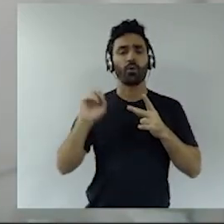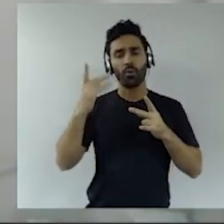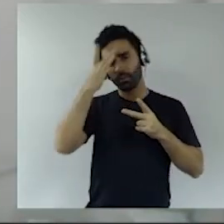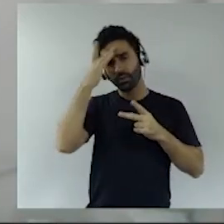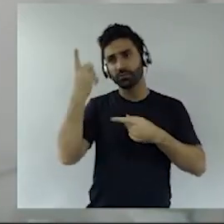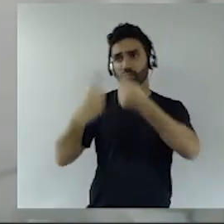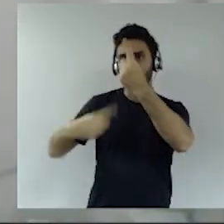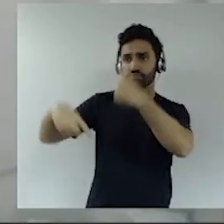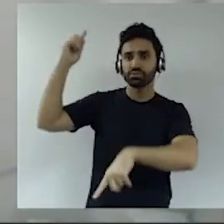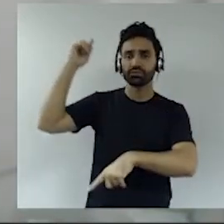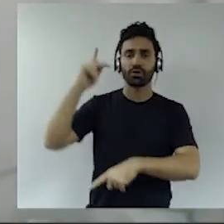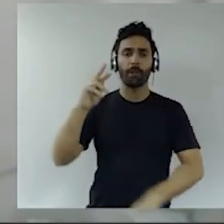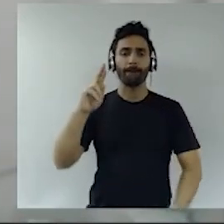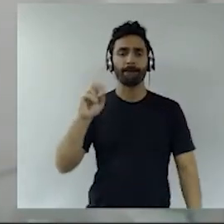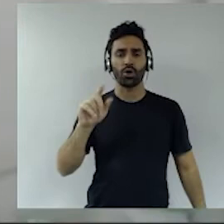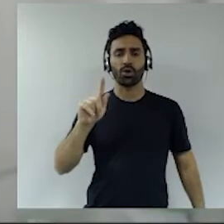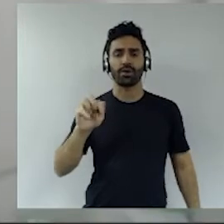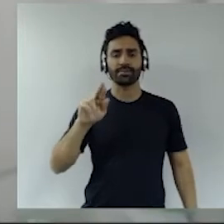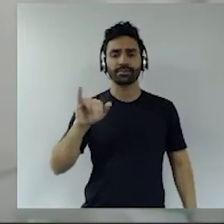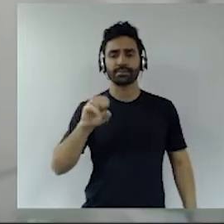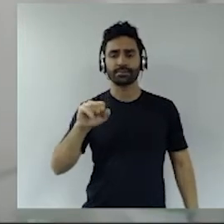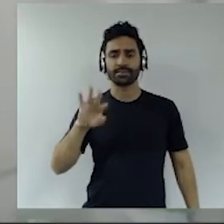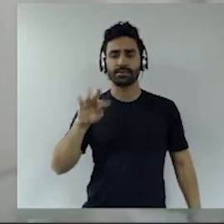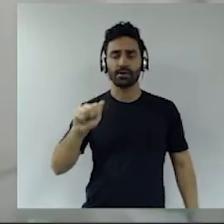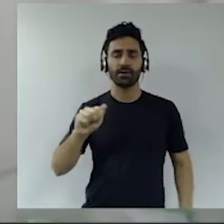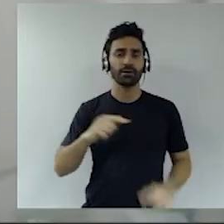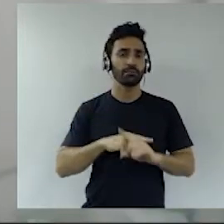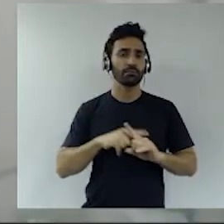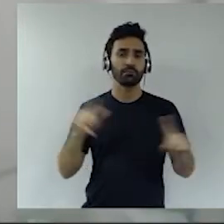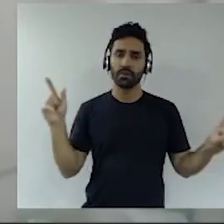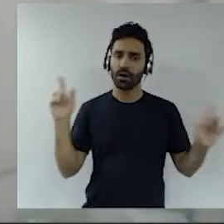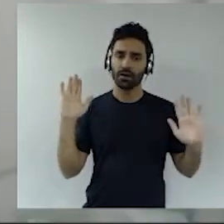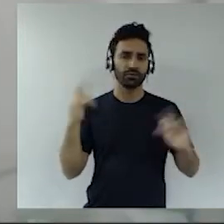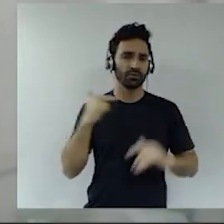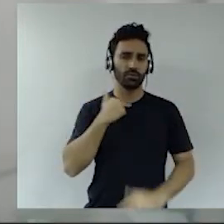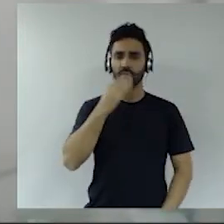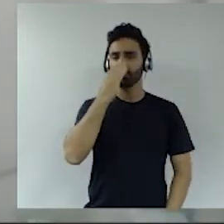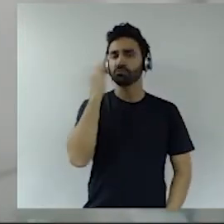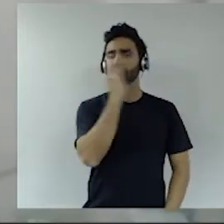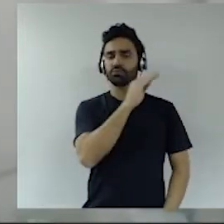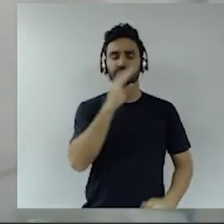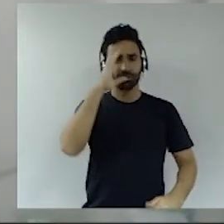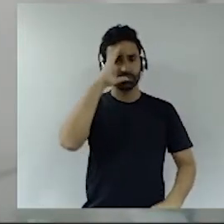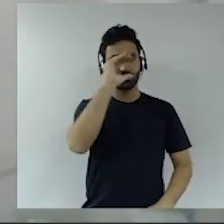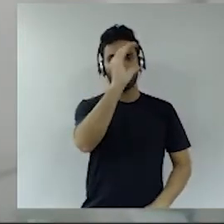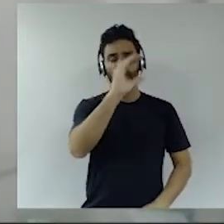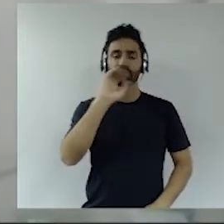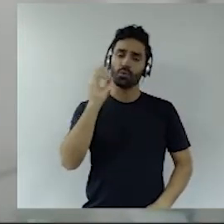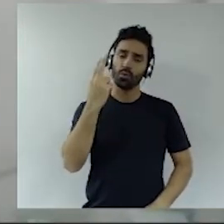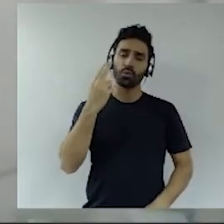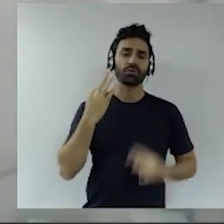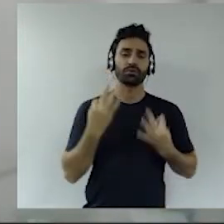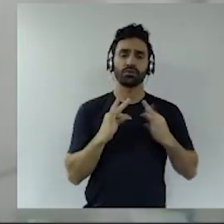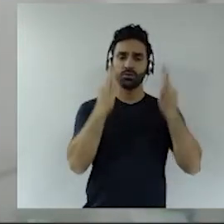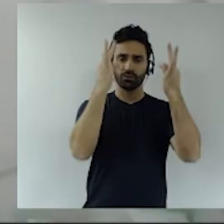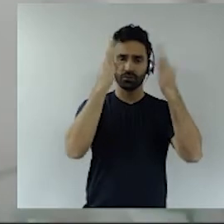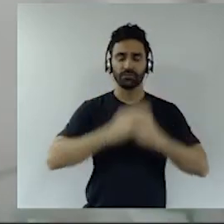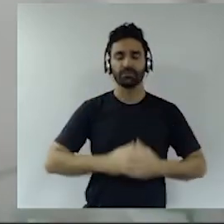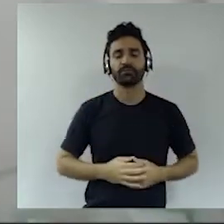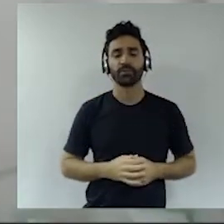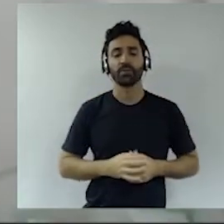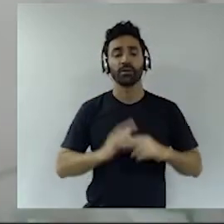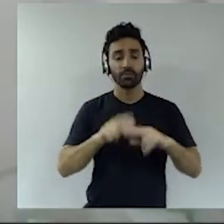as ideologias, mas não tem lugar para negar a ciência e a tecnologia. Portanto, é